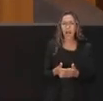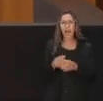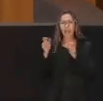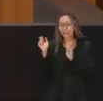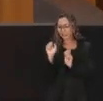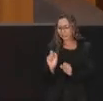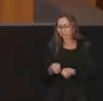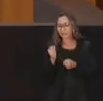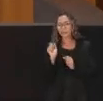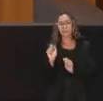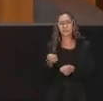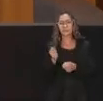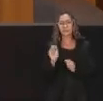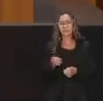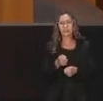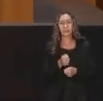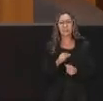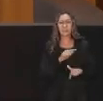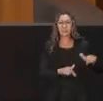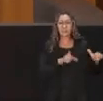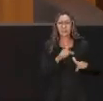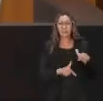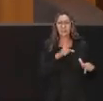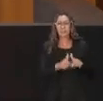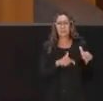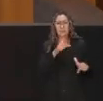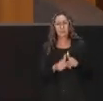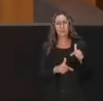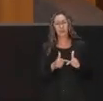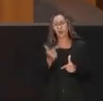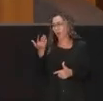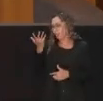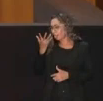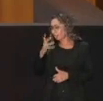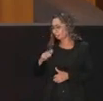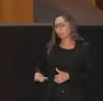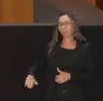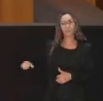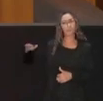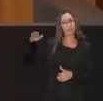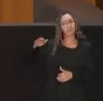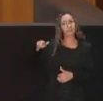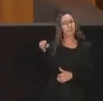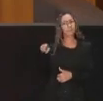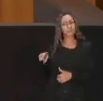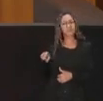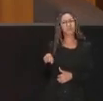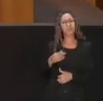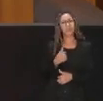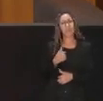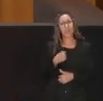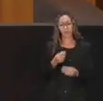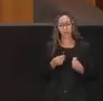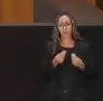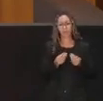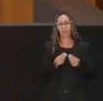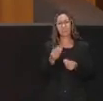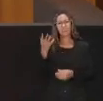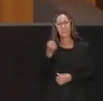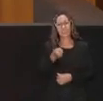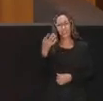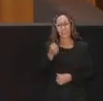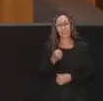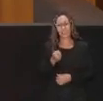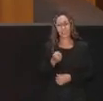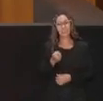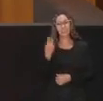enxadão. Essa foi a minha vida, desde criança criado no São Domingo. Aí eu vou entregar leite agora, meu leite eu recebia no município de